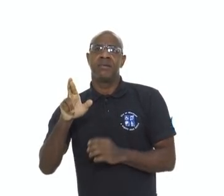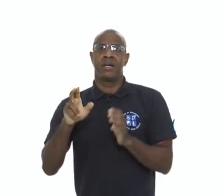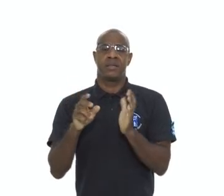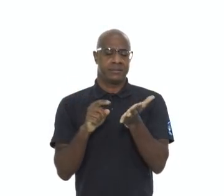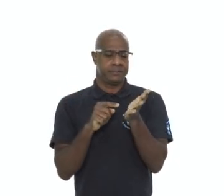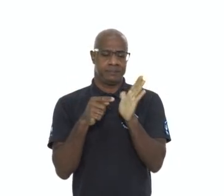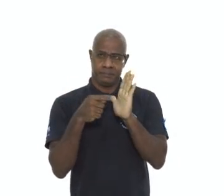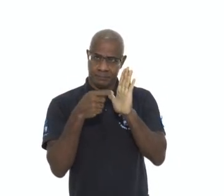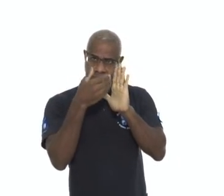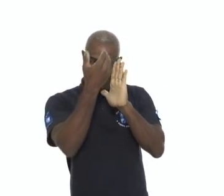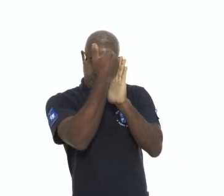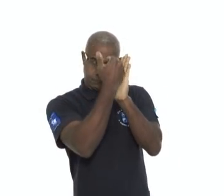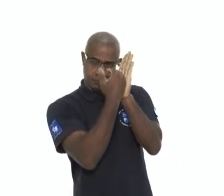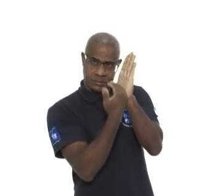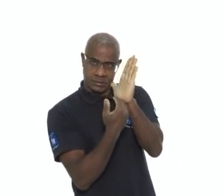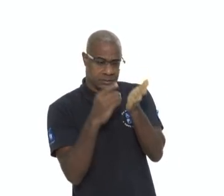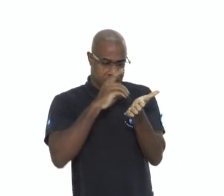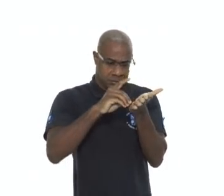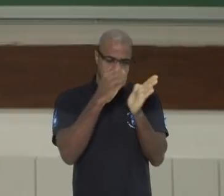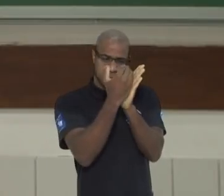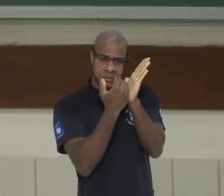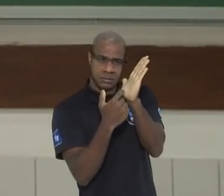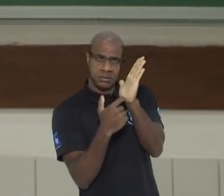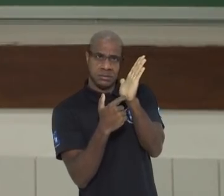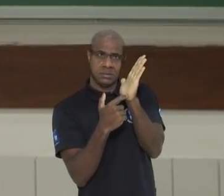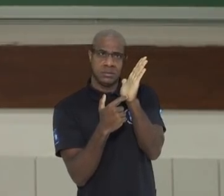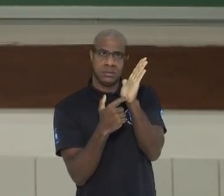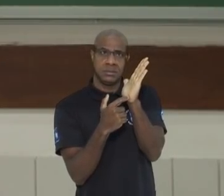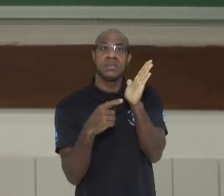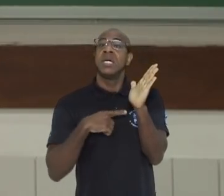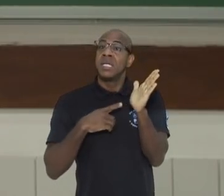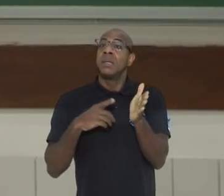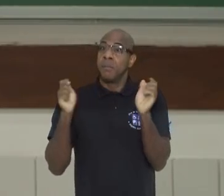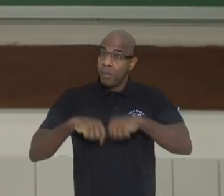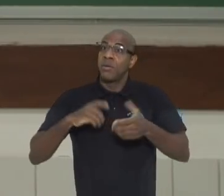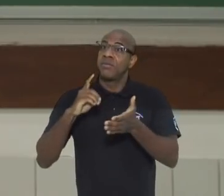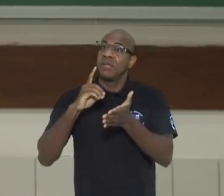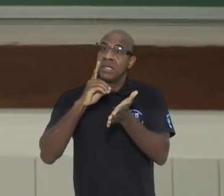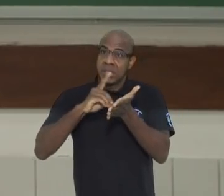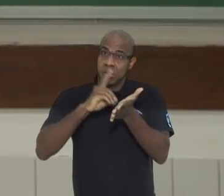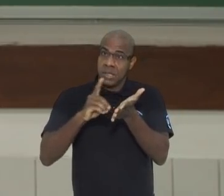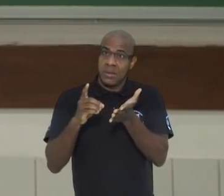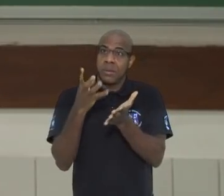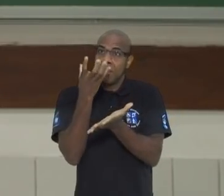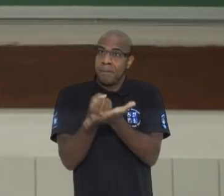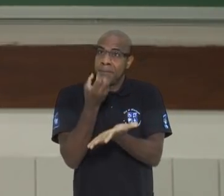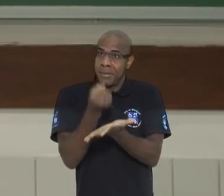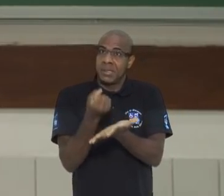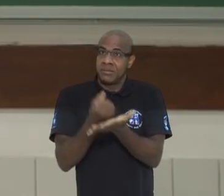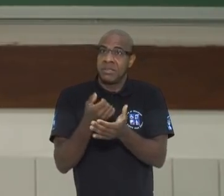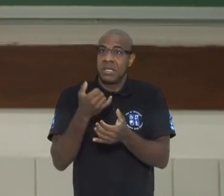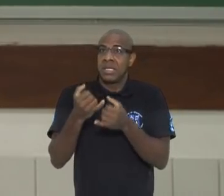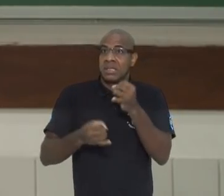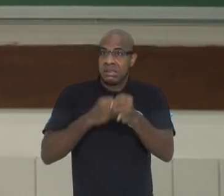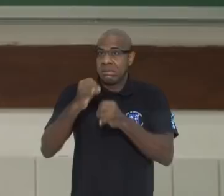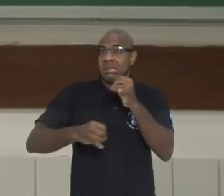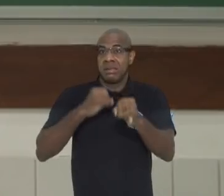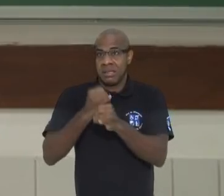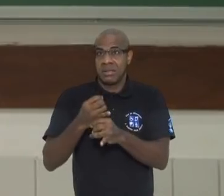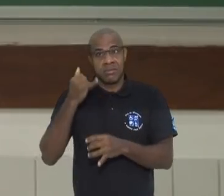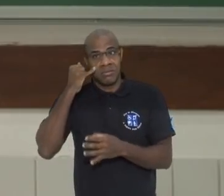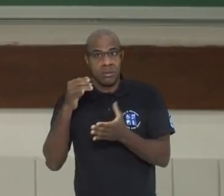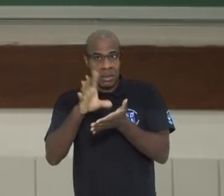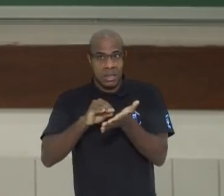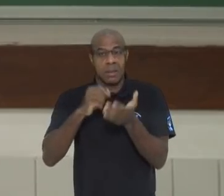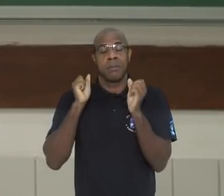Aurélio Digital, esse dicionário vocês podem baixar no telefone, quem tem tablet, computador, ele ajuda